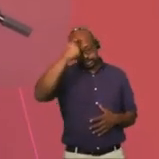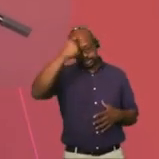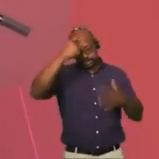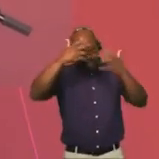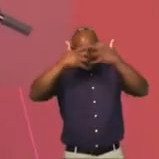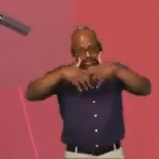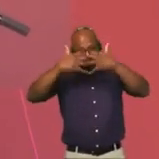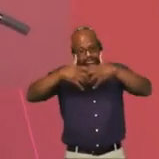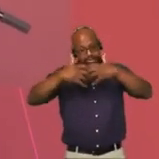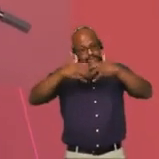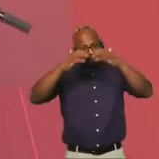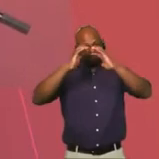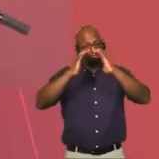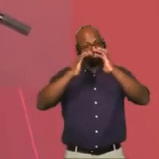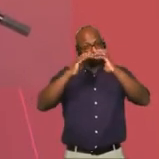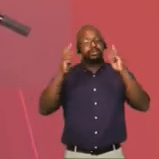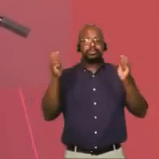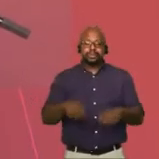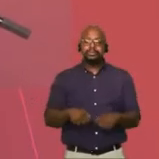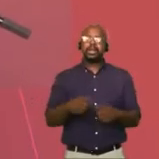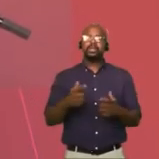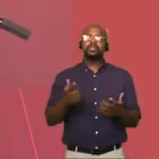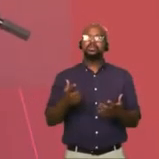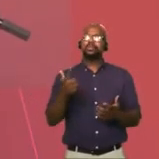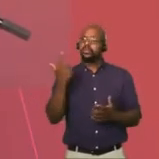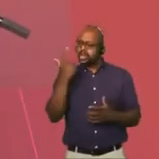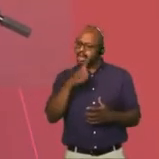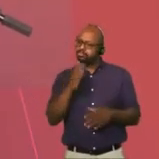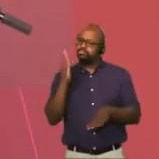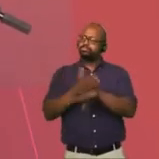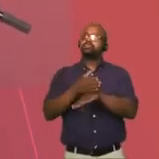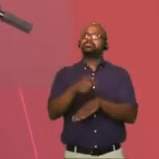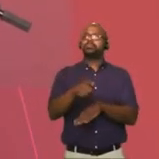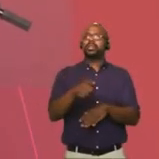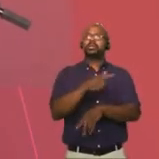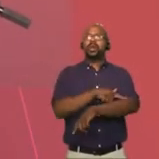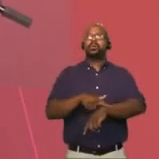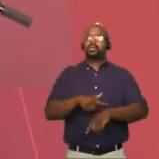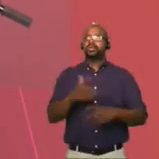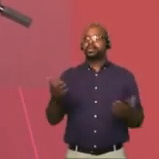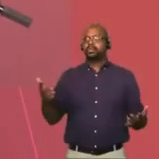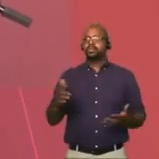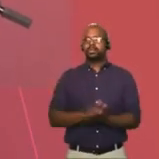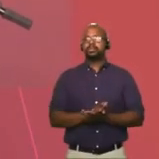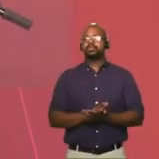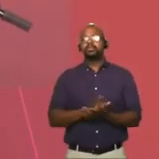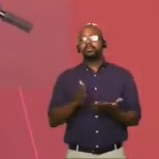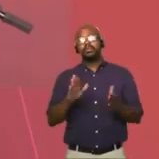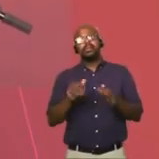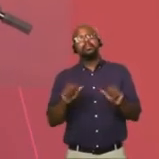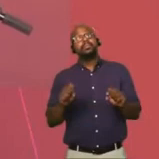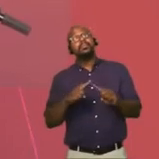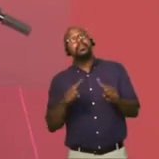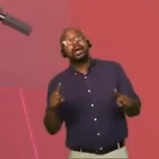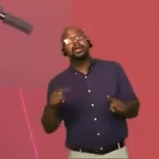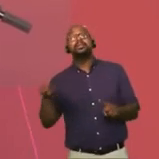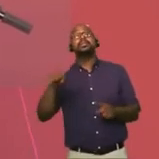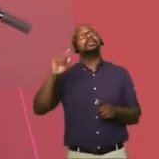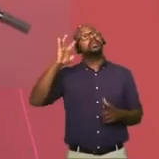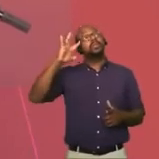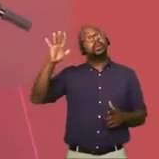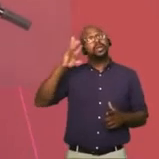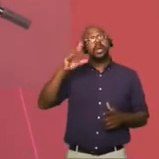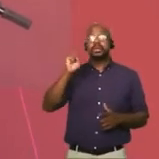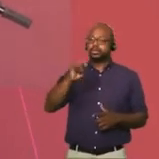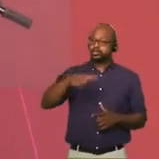Racionais então nós temos a possibilidade de suplantar esse tipo de comportamento não mas segundo a teoria